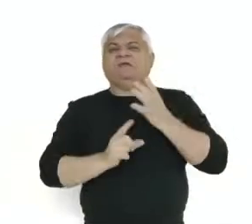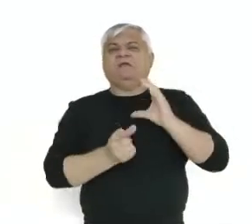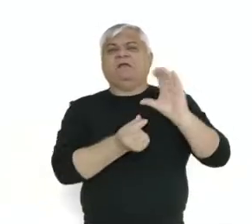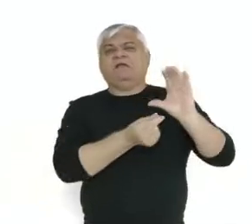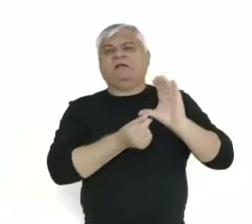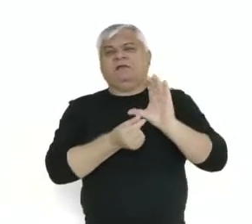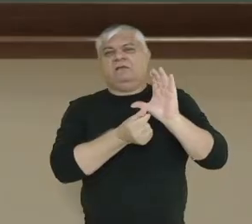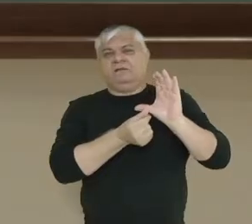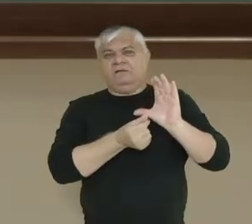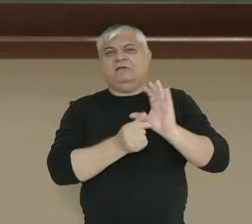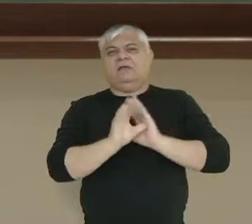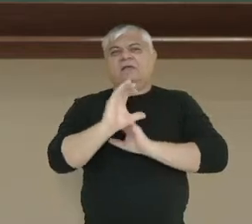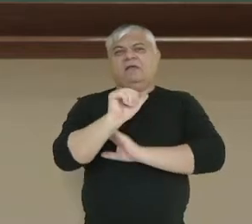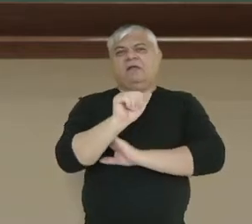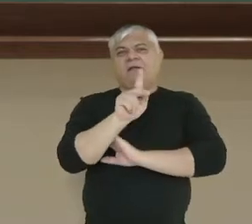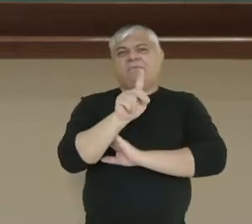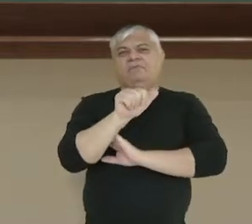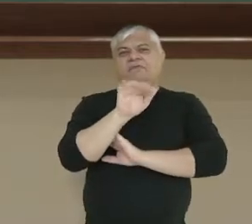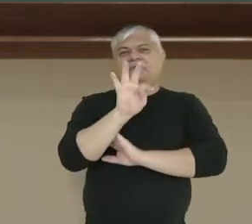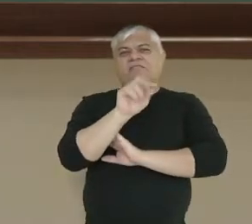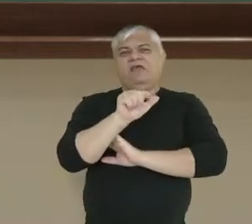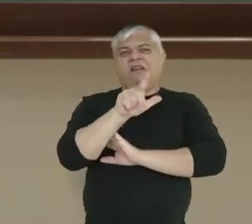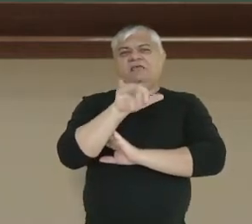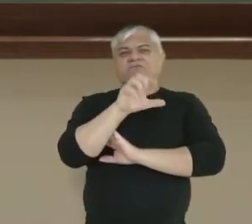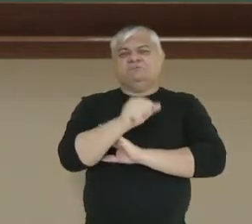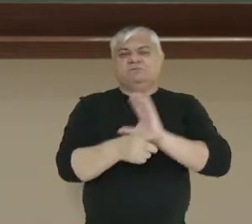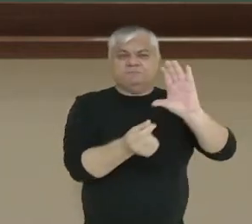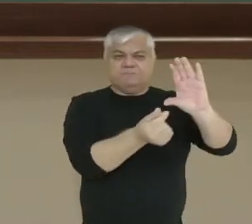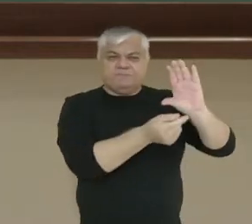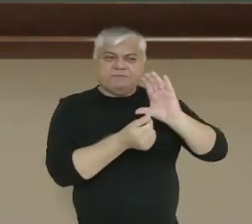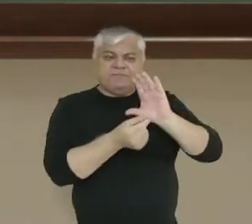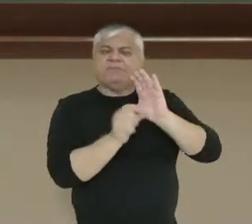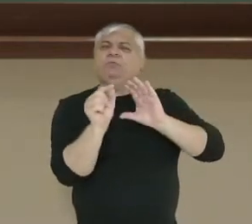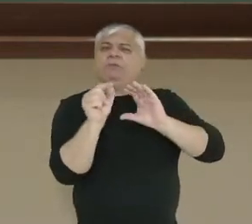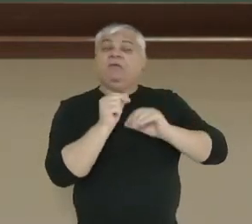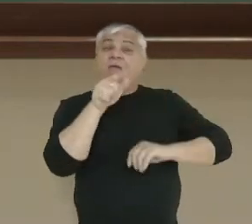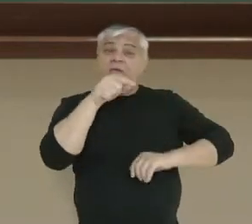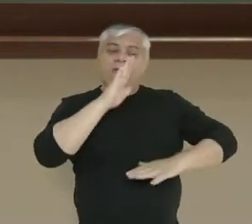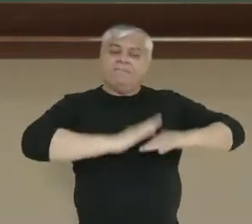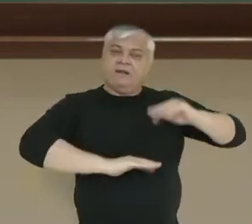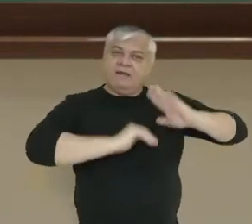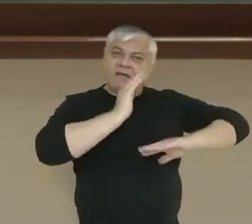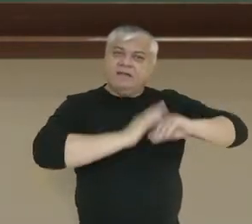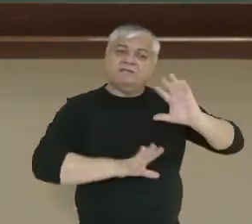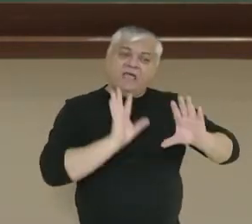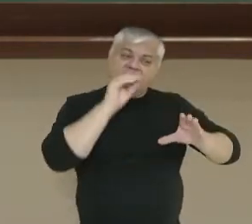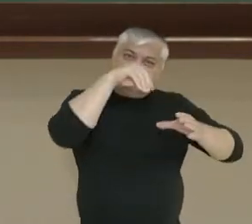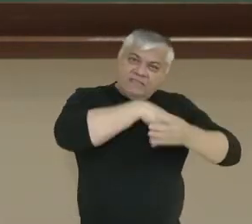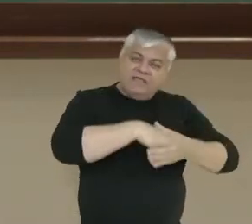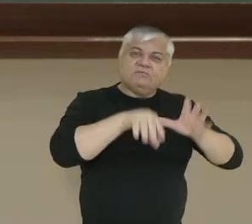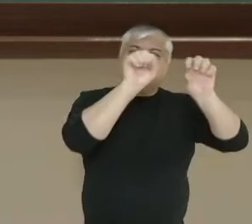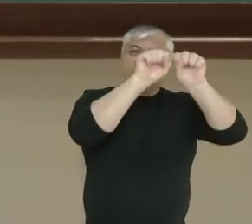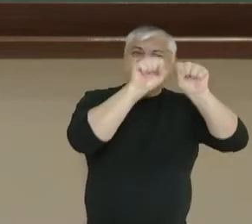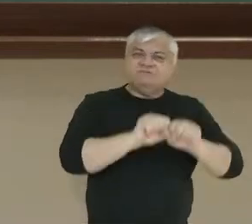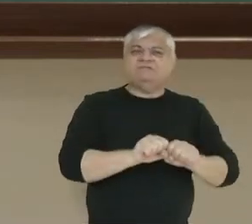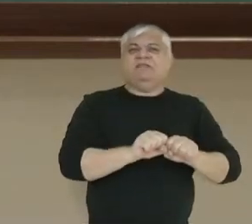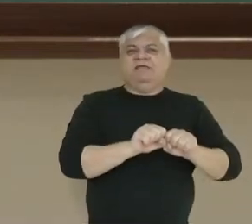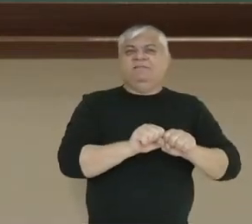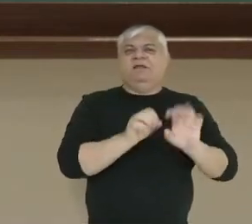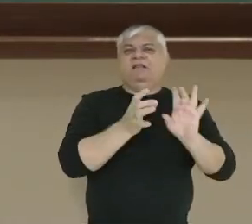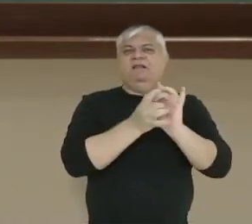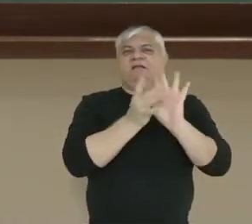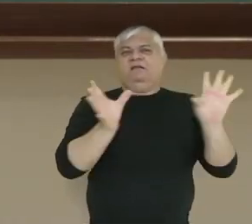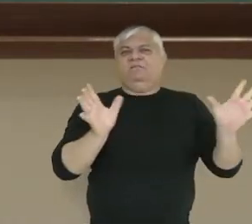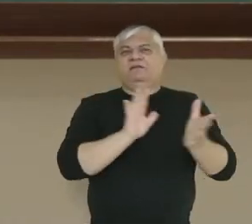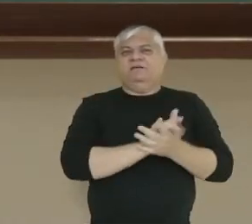é o capitalismo? O capitalismo, ele é uma prática dentro do sistema neoliberal. Hoje,